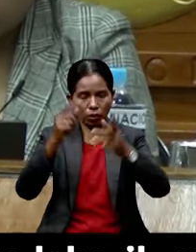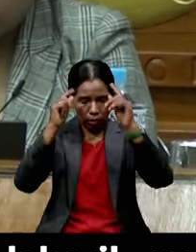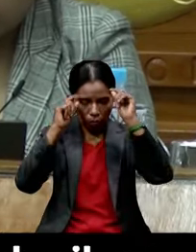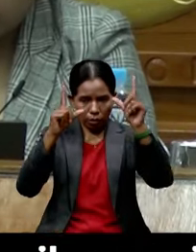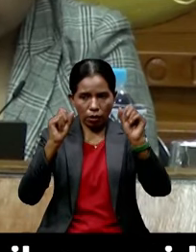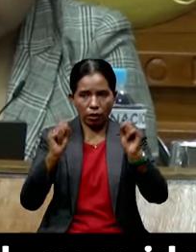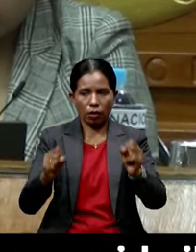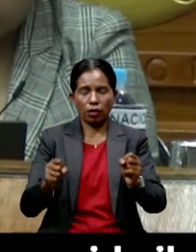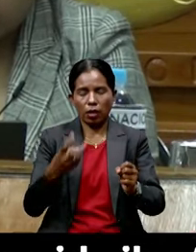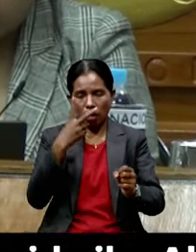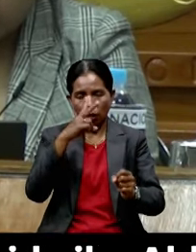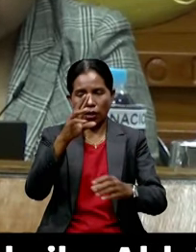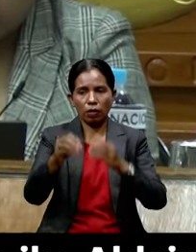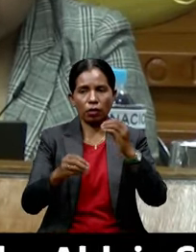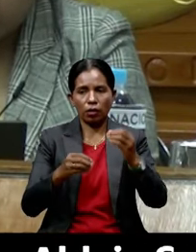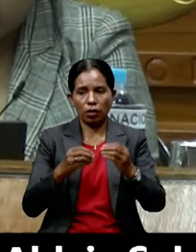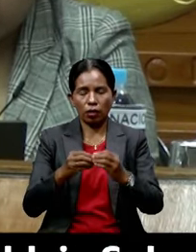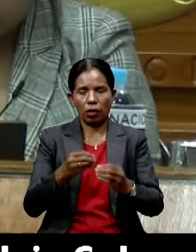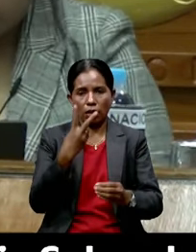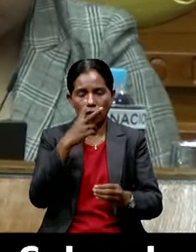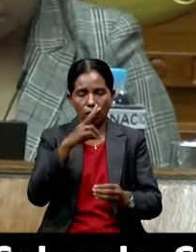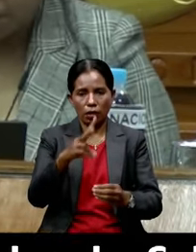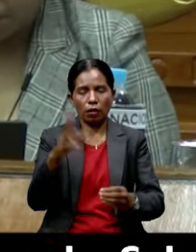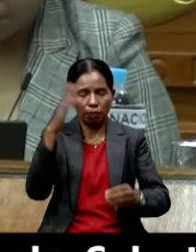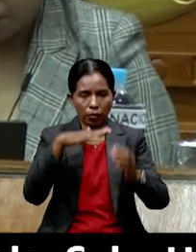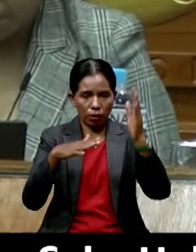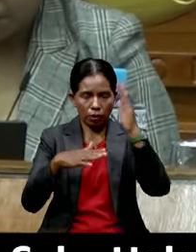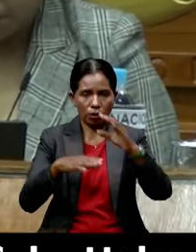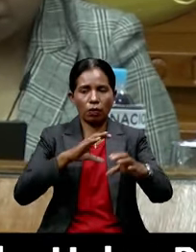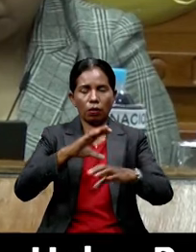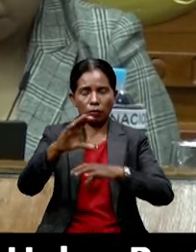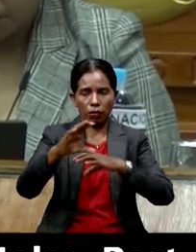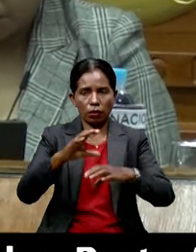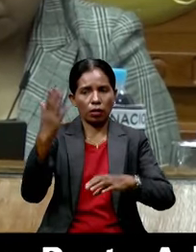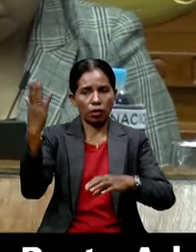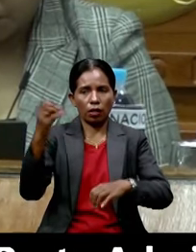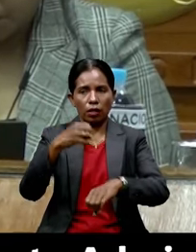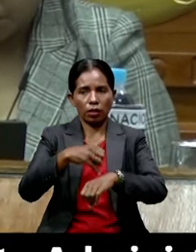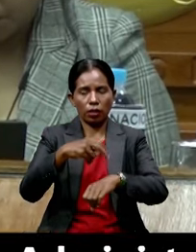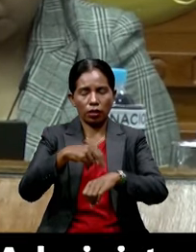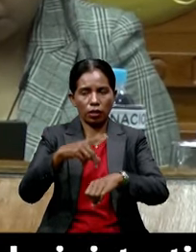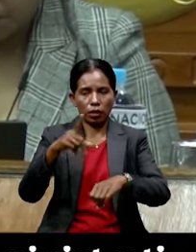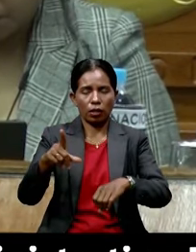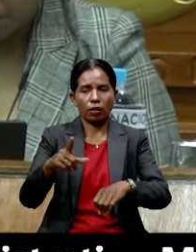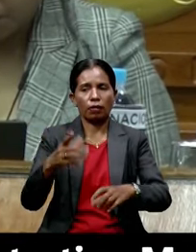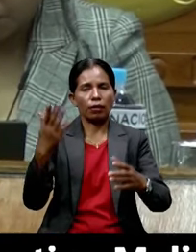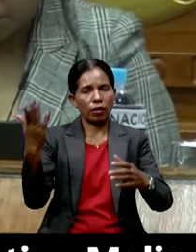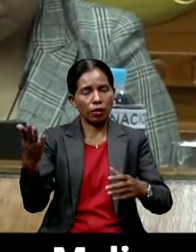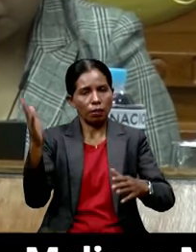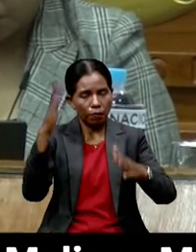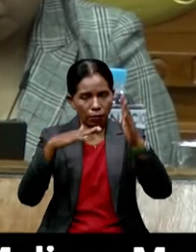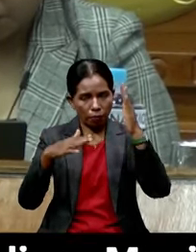onde resolve disputa, problema comércio e internacional. Caric, e é problema